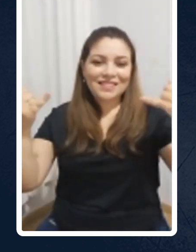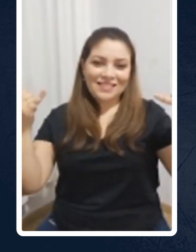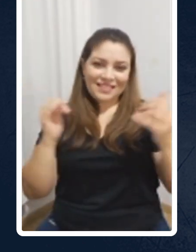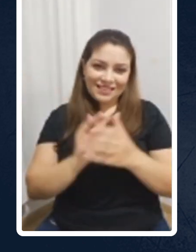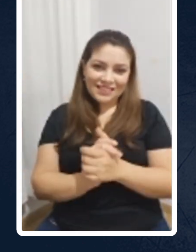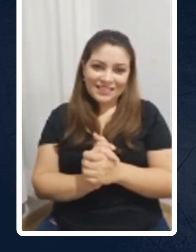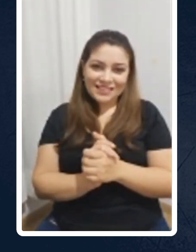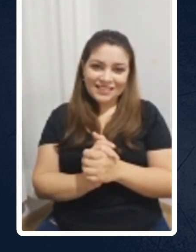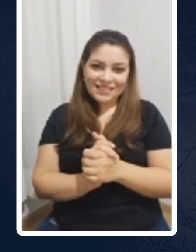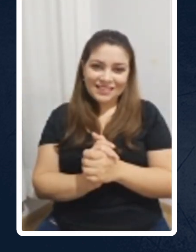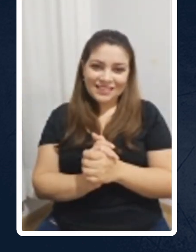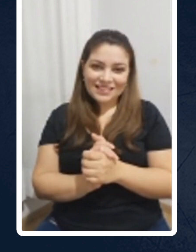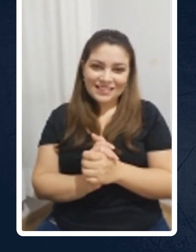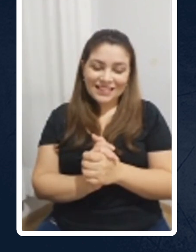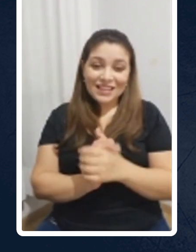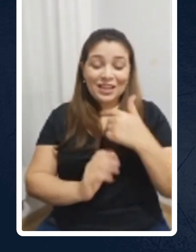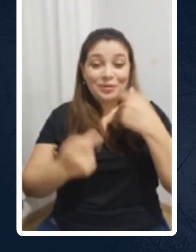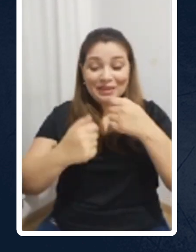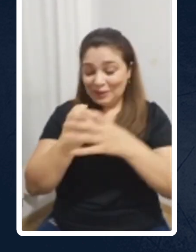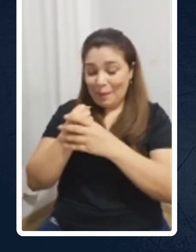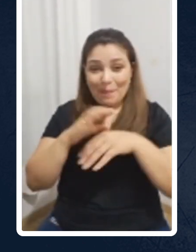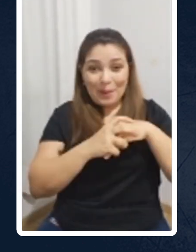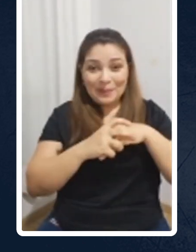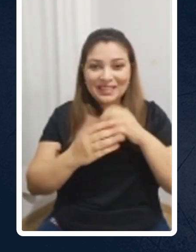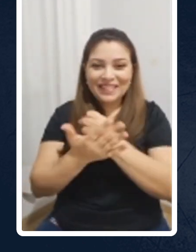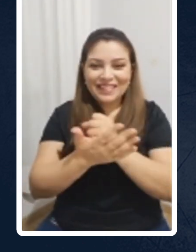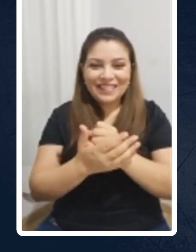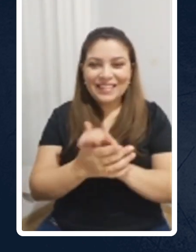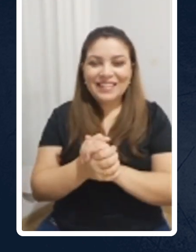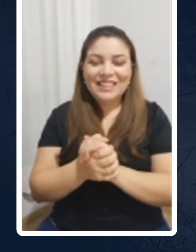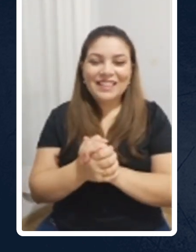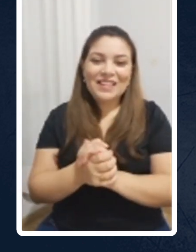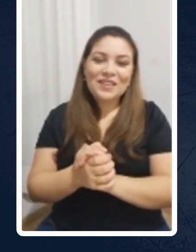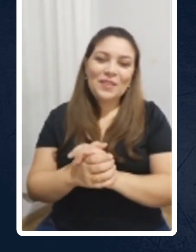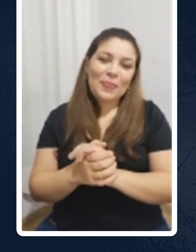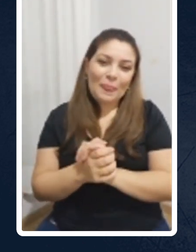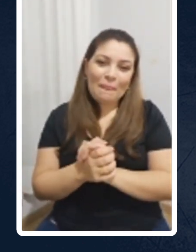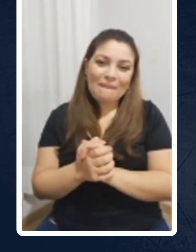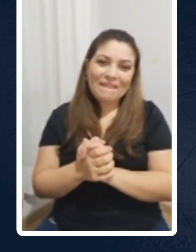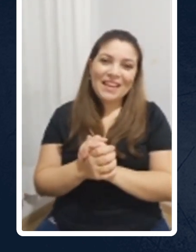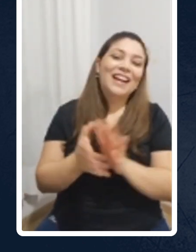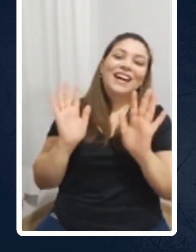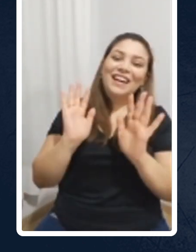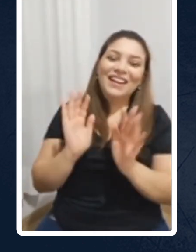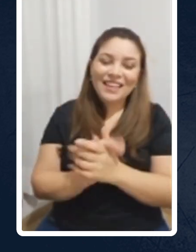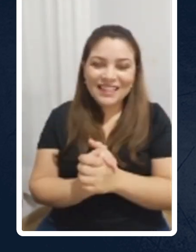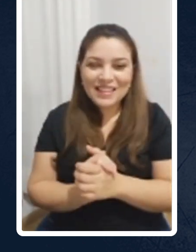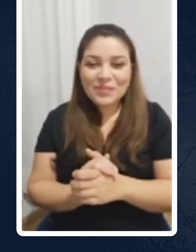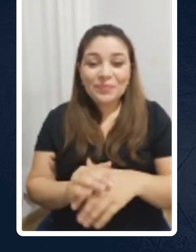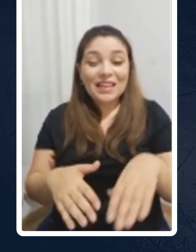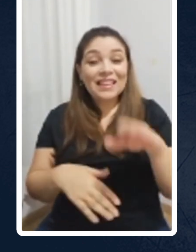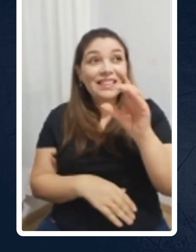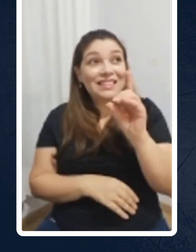às vezes eu tenho que segurar as mãos aqui, mas vou firme. Estou conseguindo. Patrícia maravilhosa. Que Deus